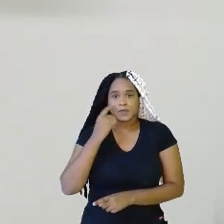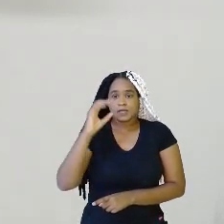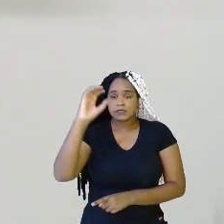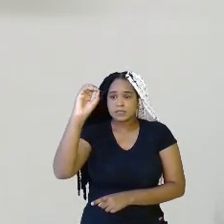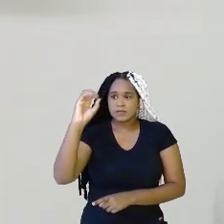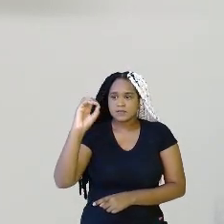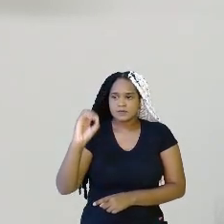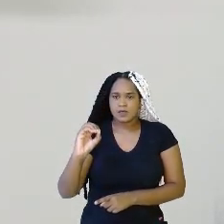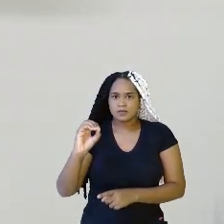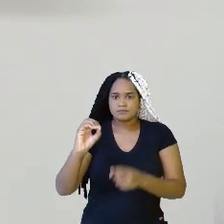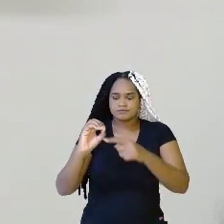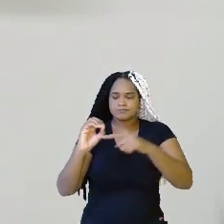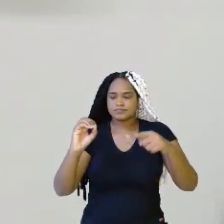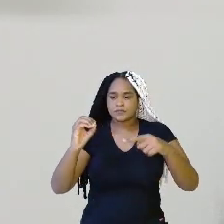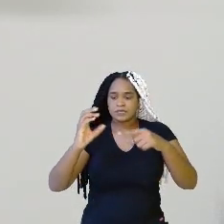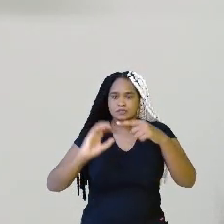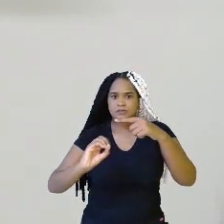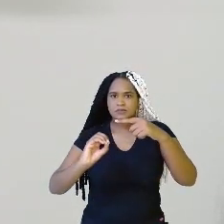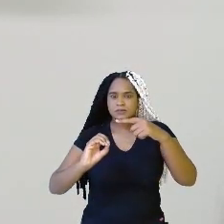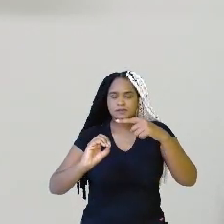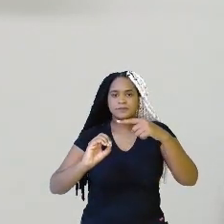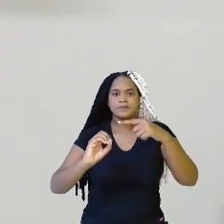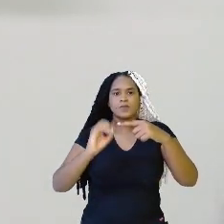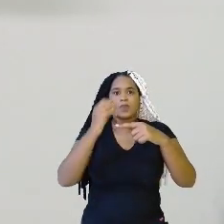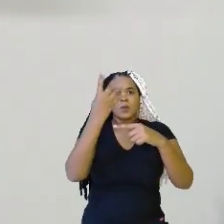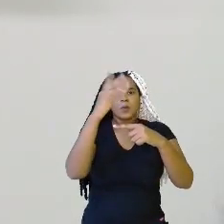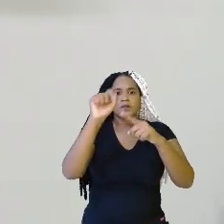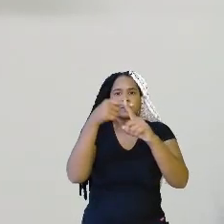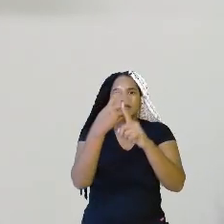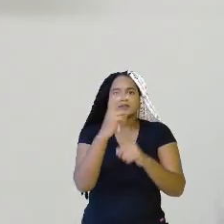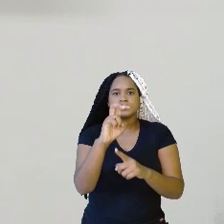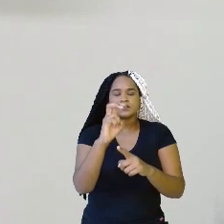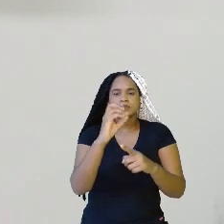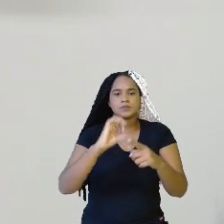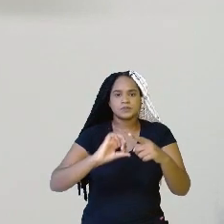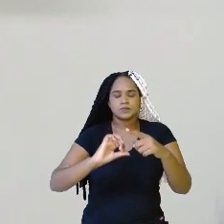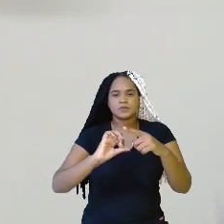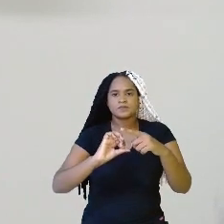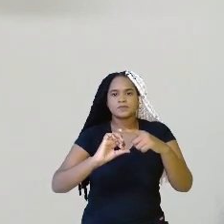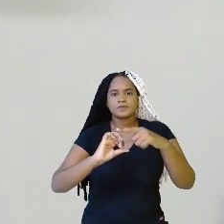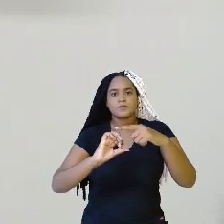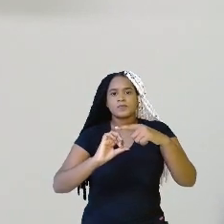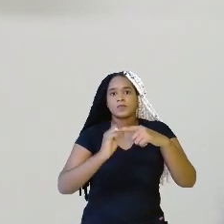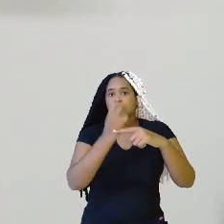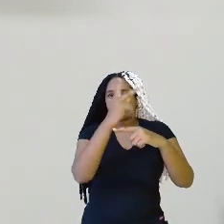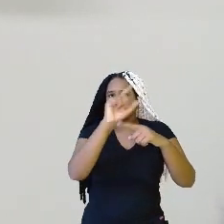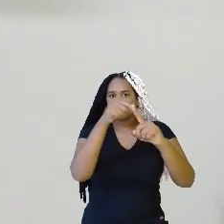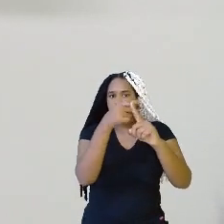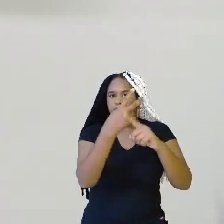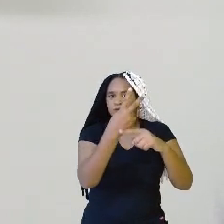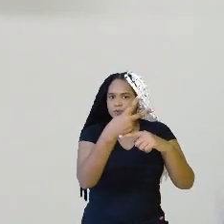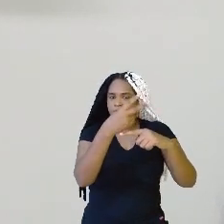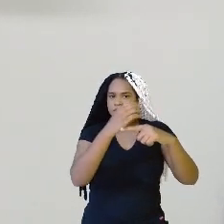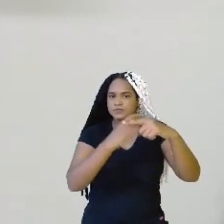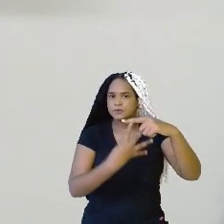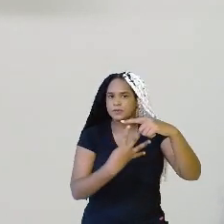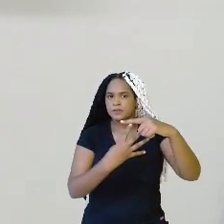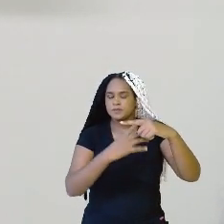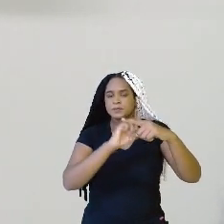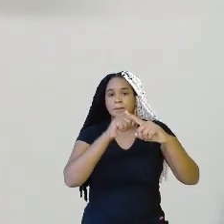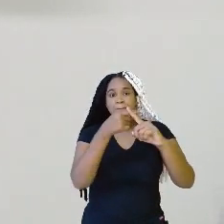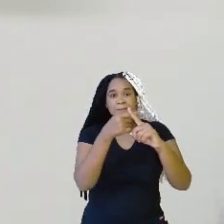0. E 4 mais 5? 9, claro. 2 mais 2, 4. Com mais